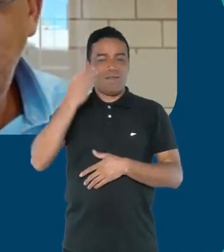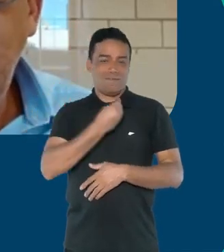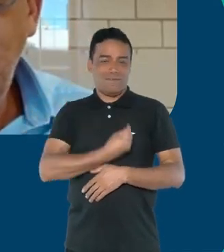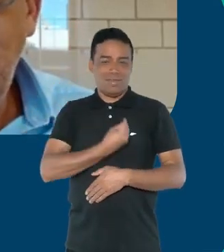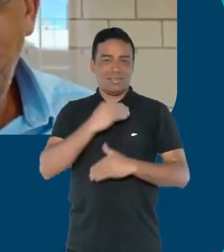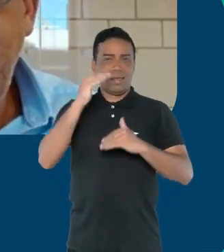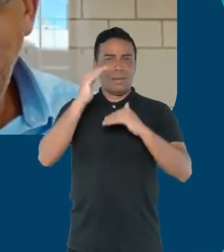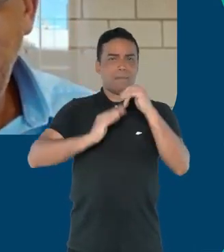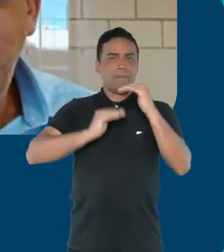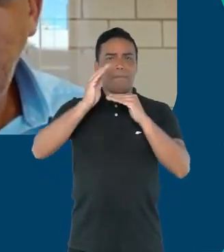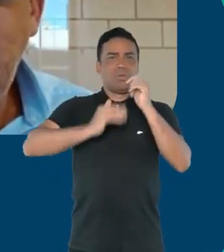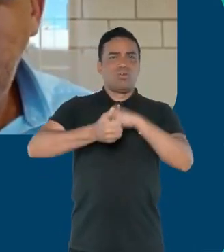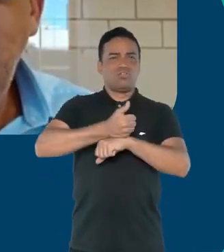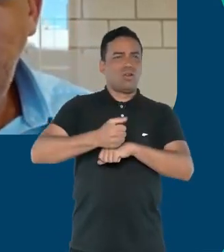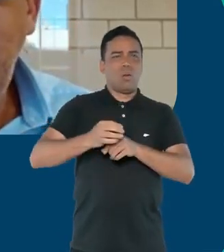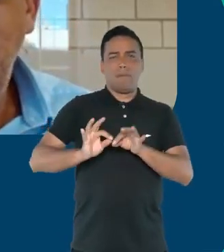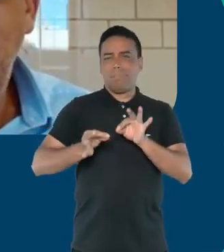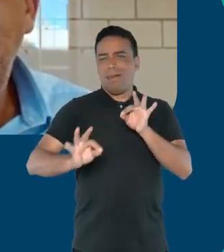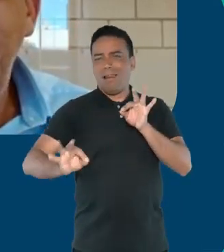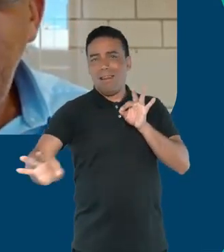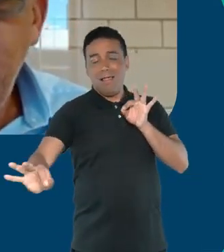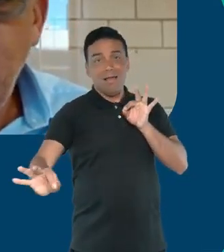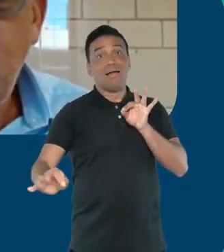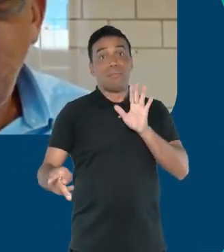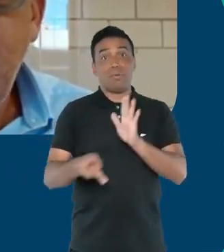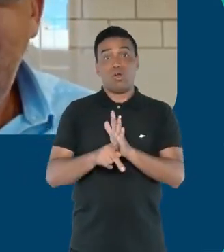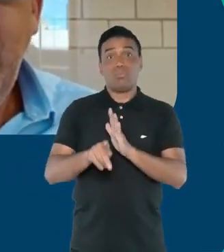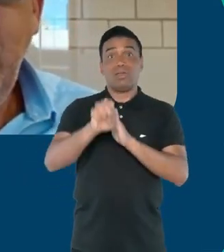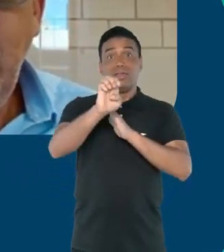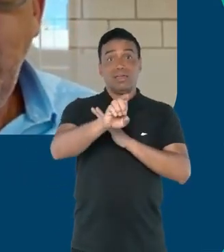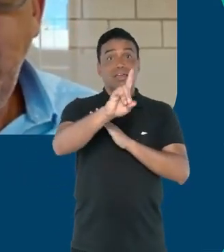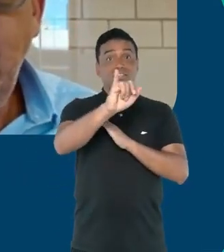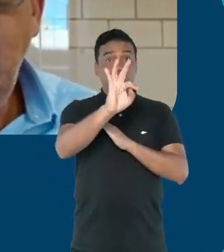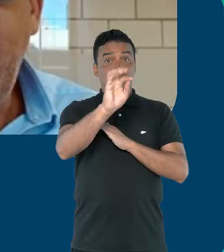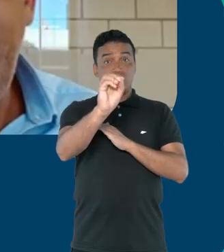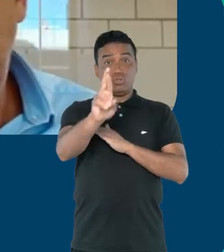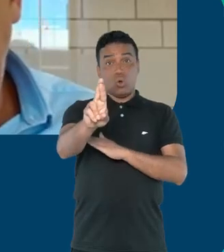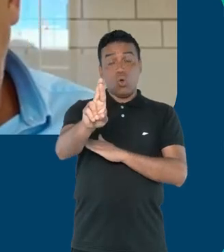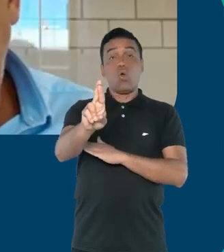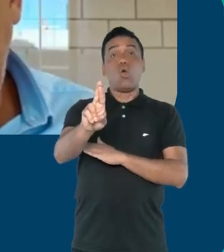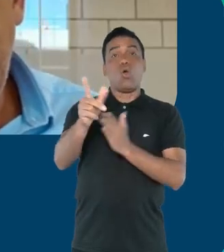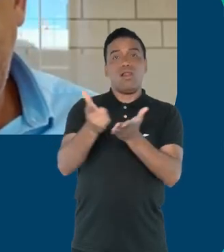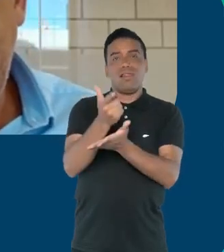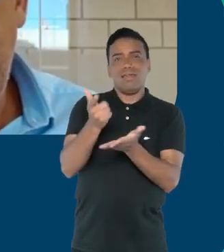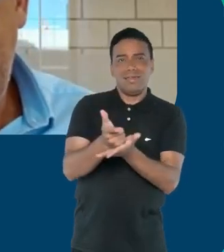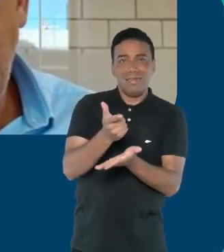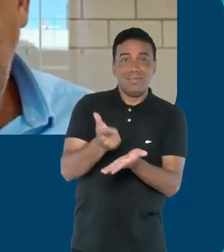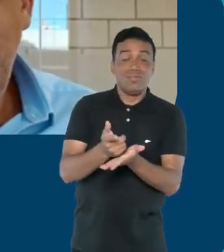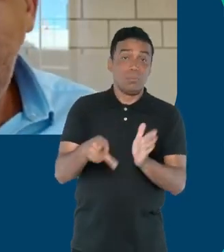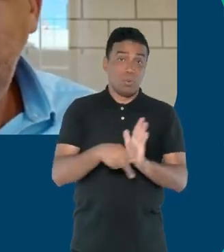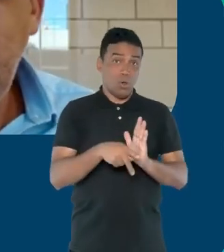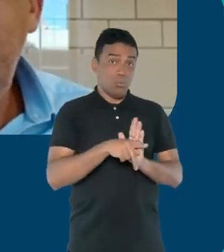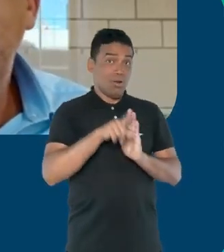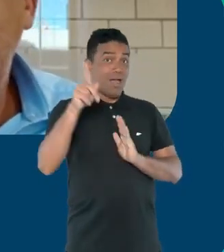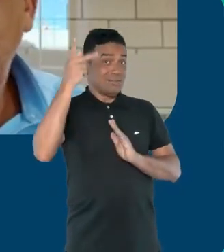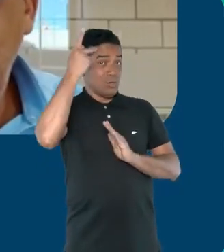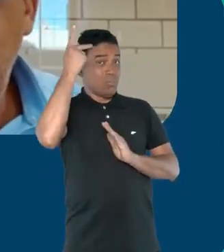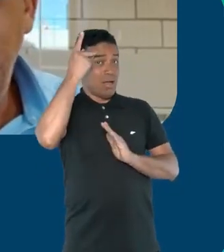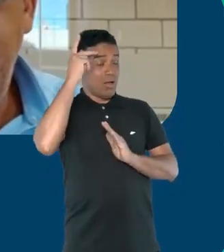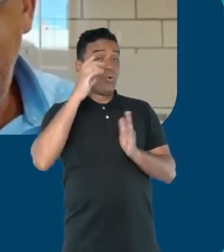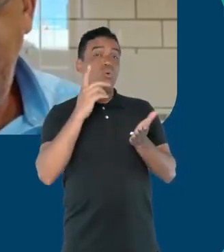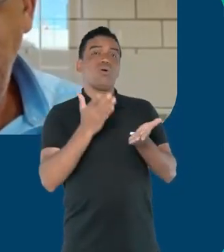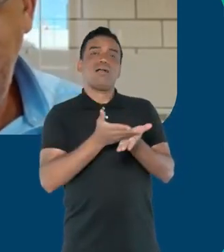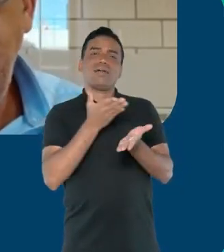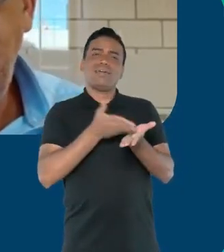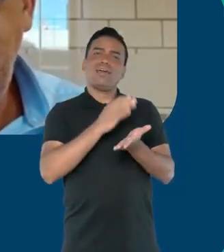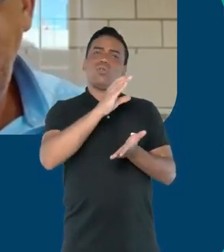longa no jornalismo, tendo sido editor de livros, né, do Caderno 2, do estado de São Paulo, e do suplemento